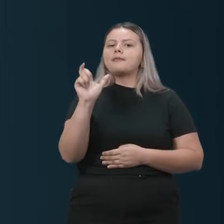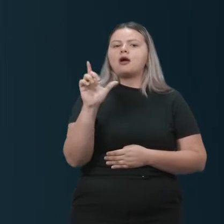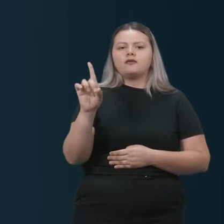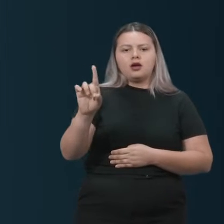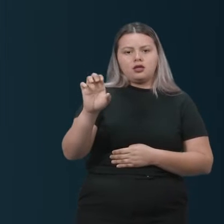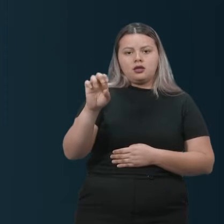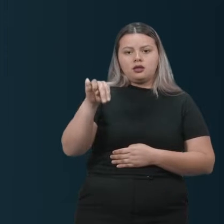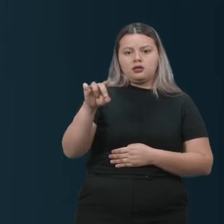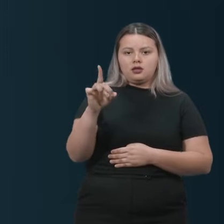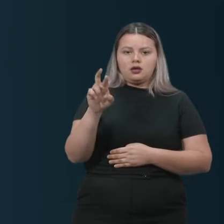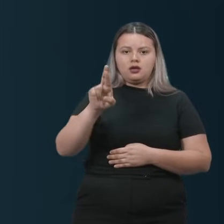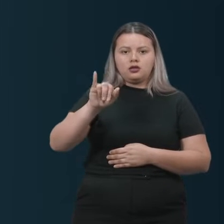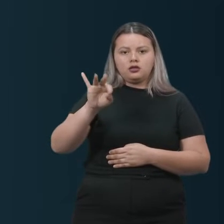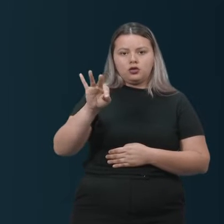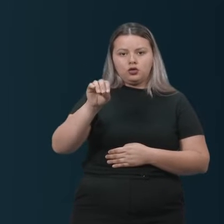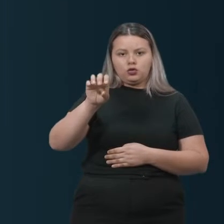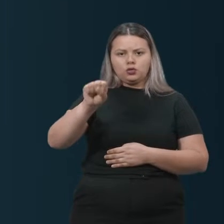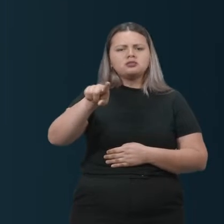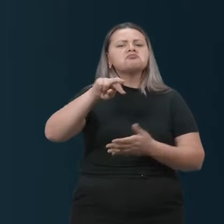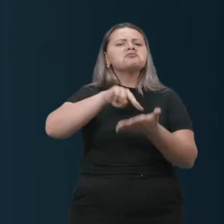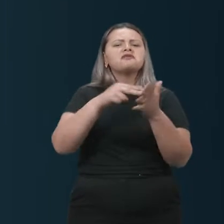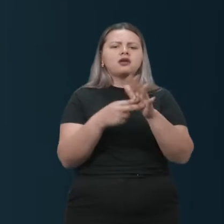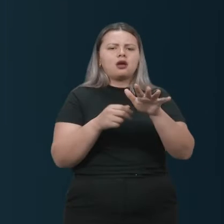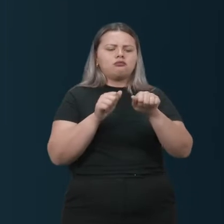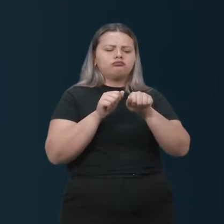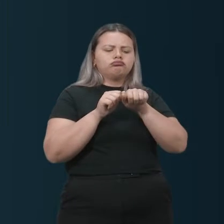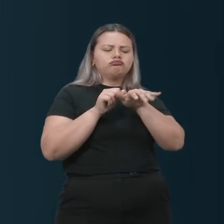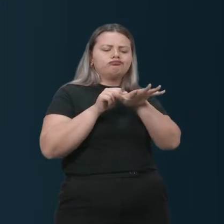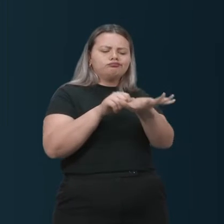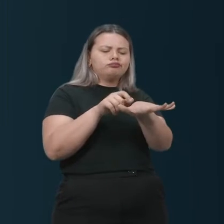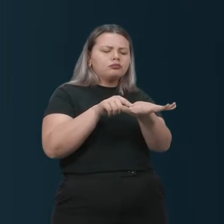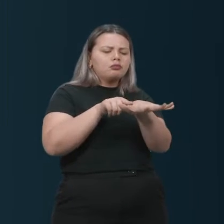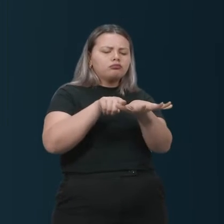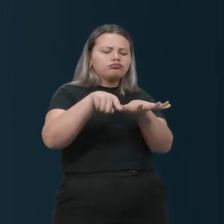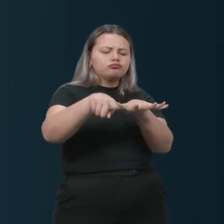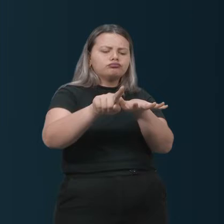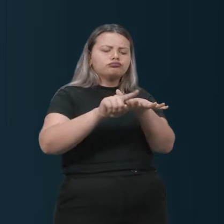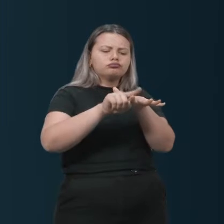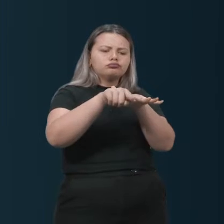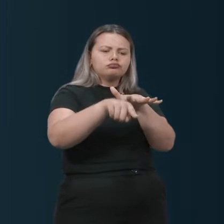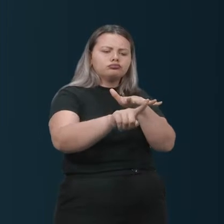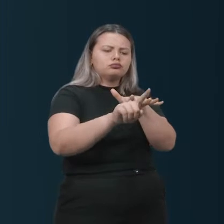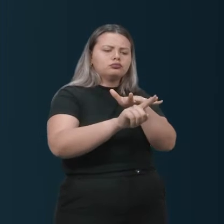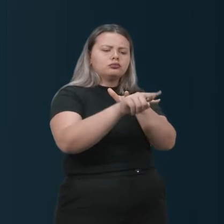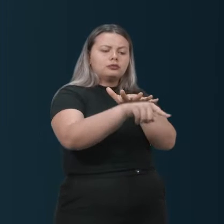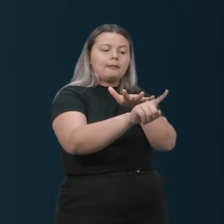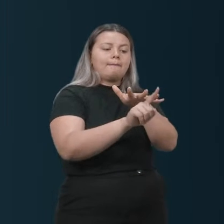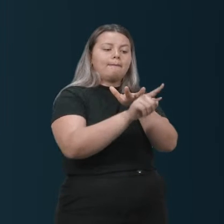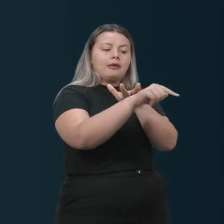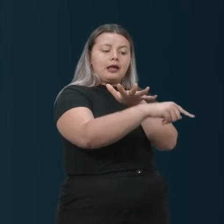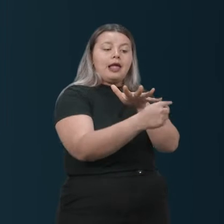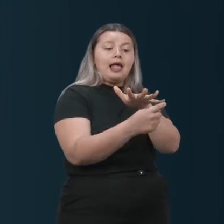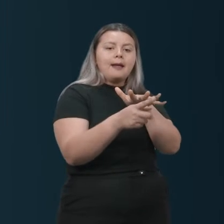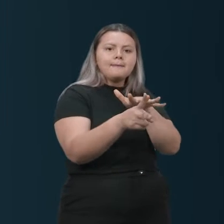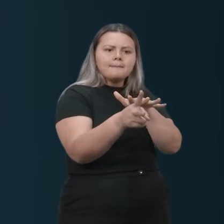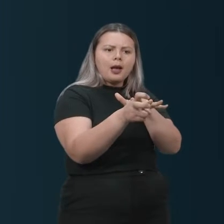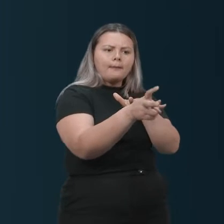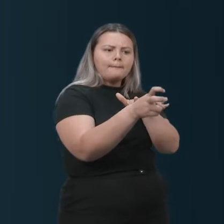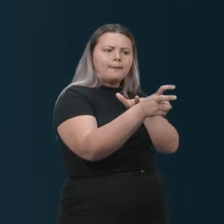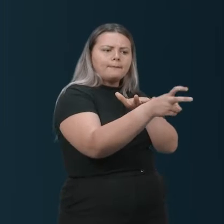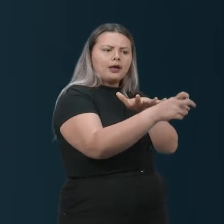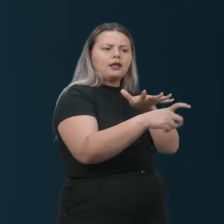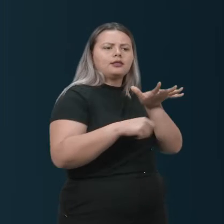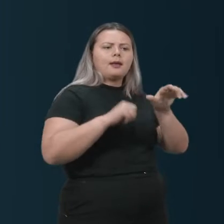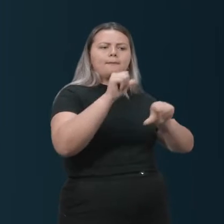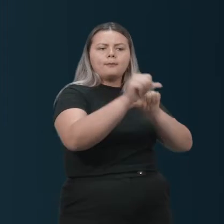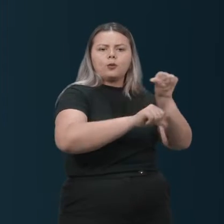os dendritos, que seriam ramificações capazes de perceber alterações químicas